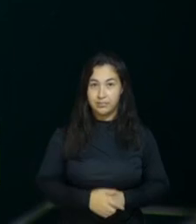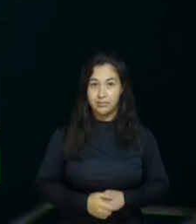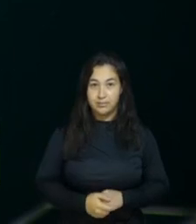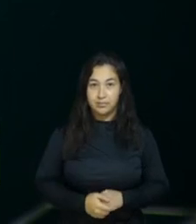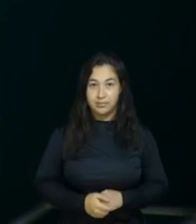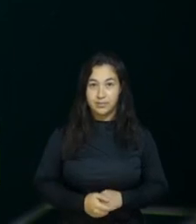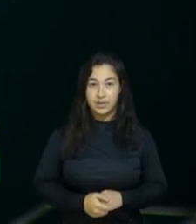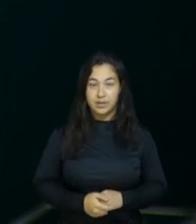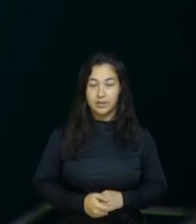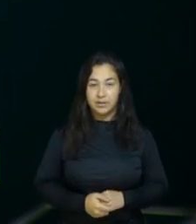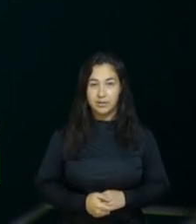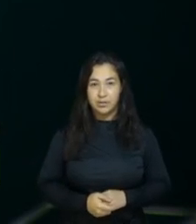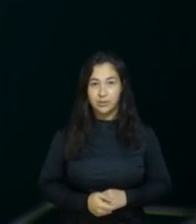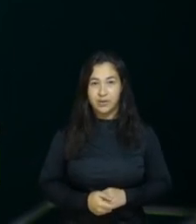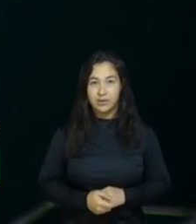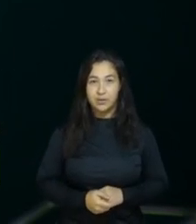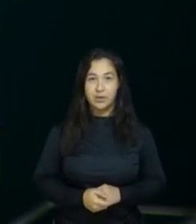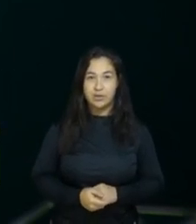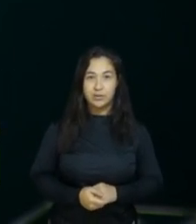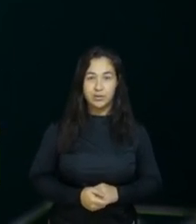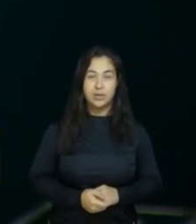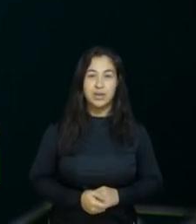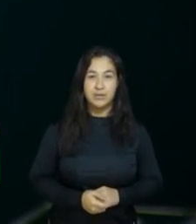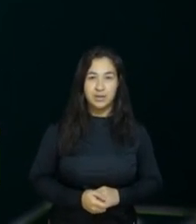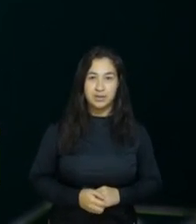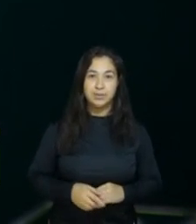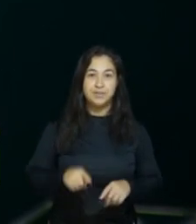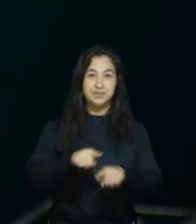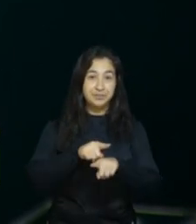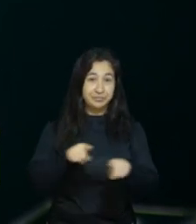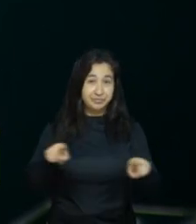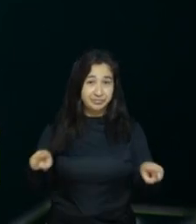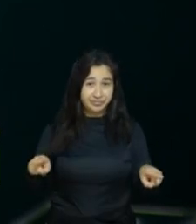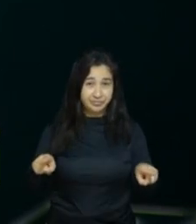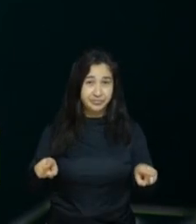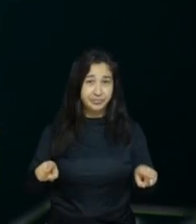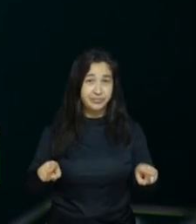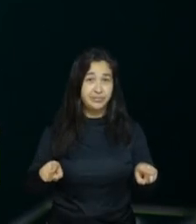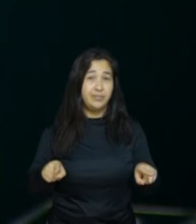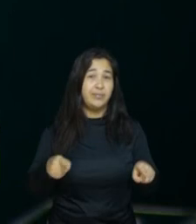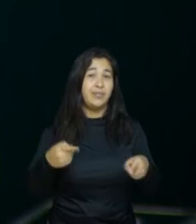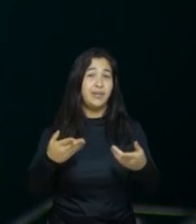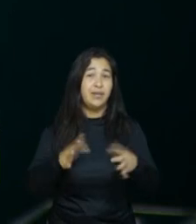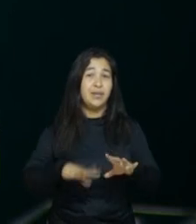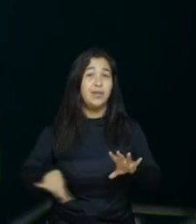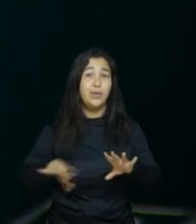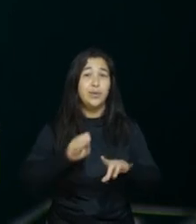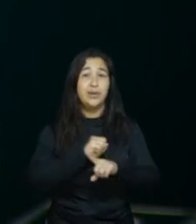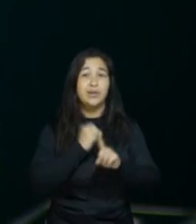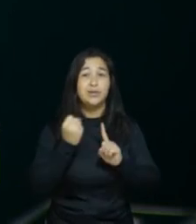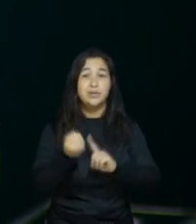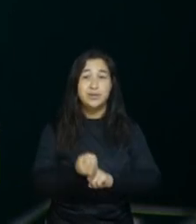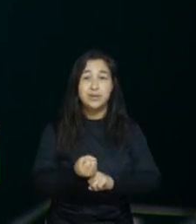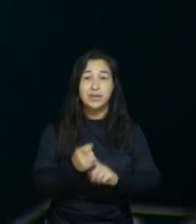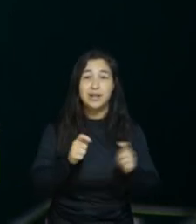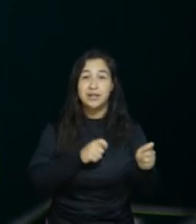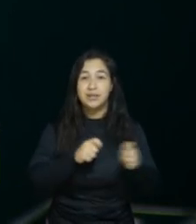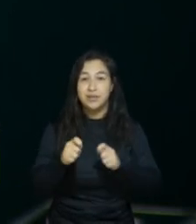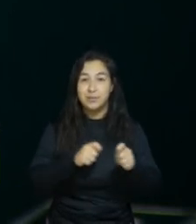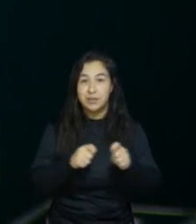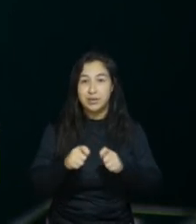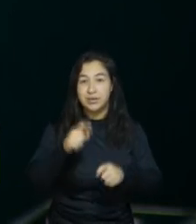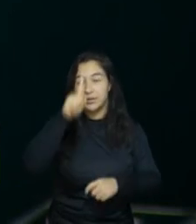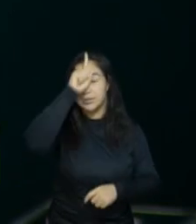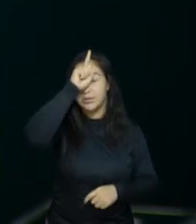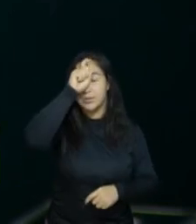Moradores. Vocês podem ver como é importante quando está muito pulverizado, é a sociedade toda na administração do Hospital